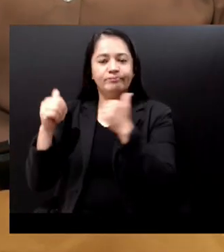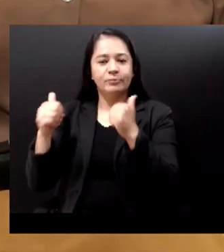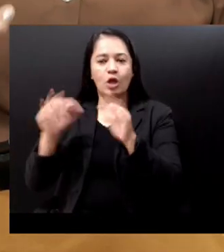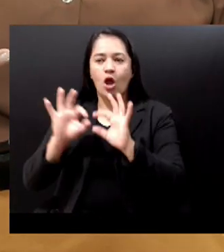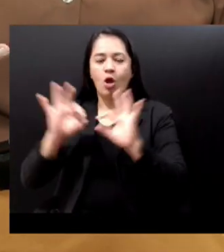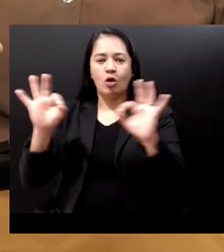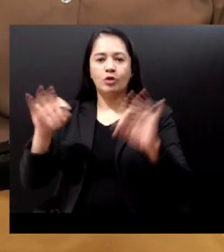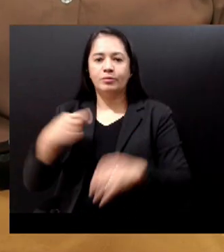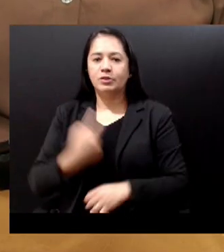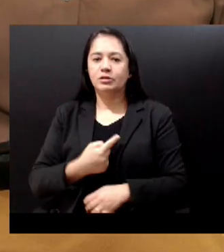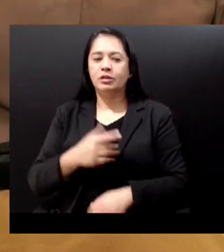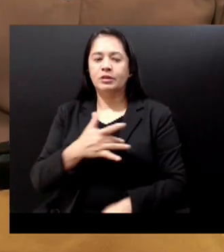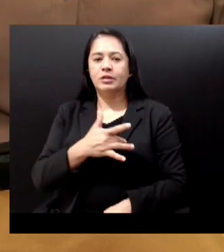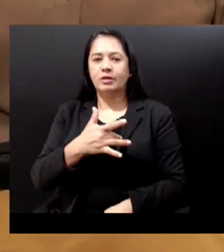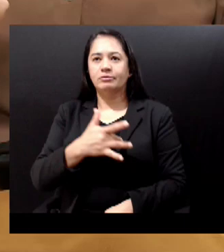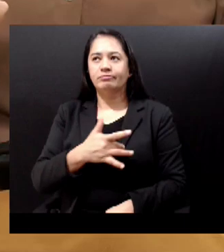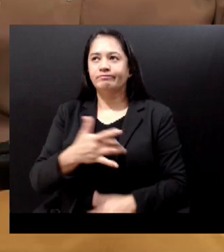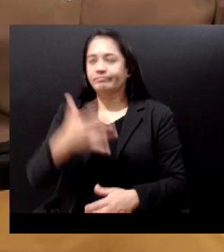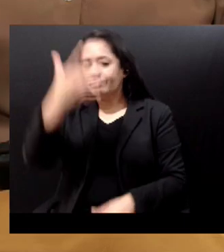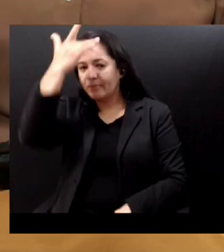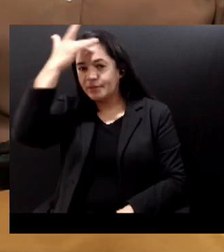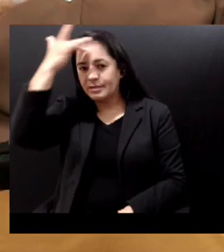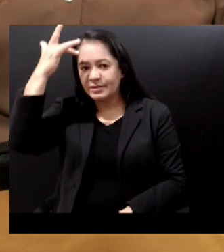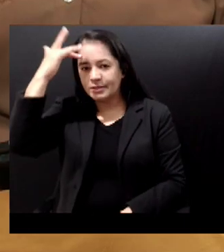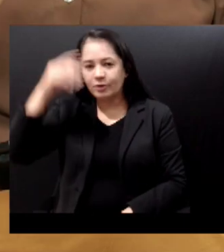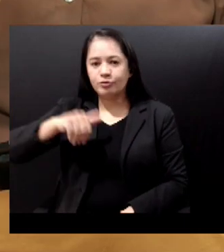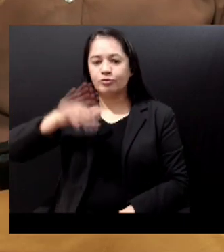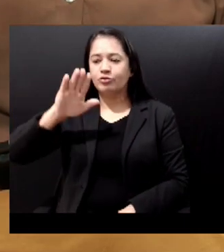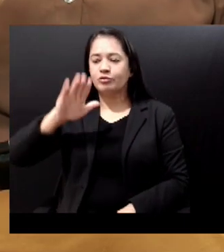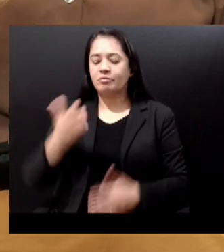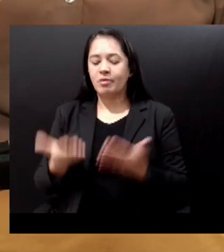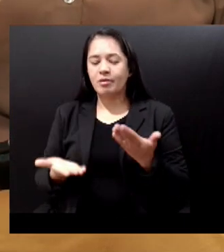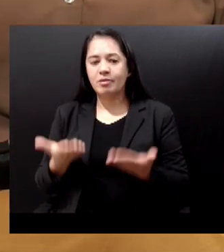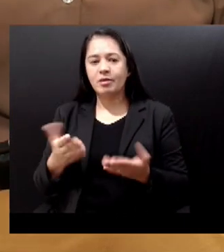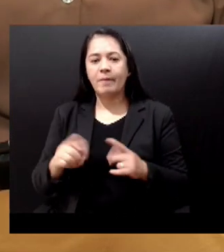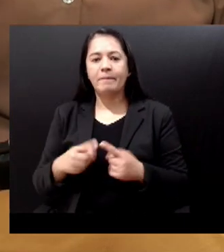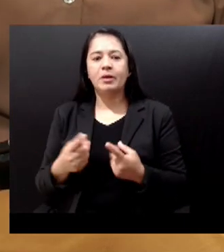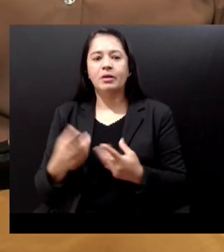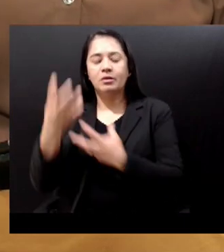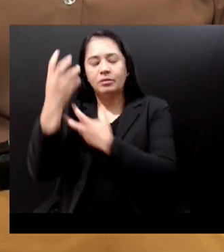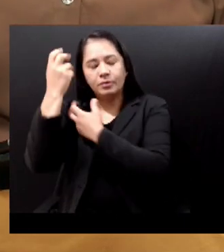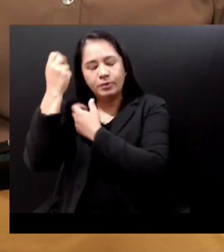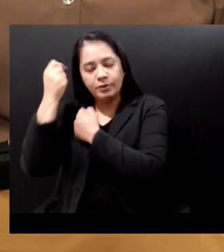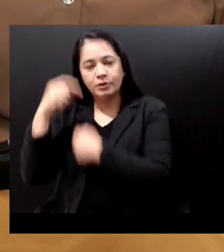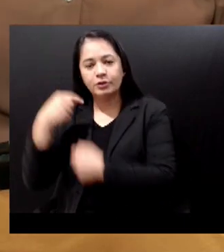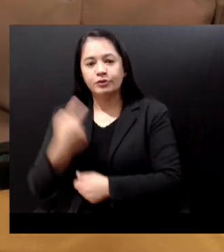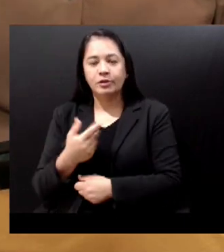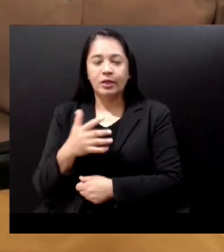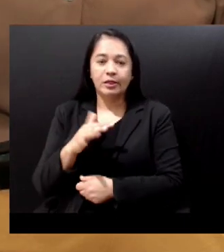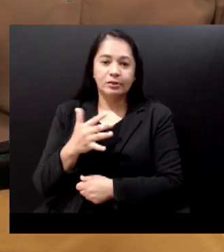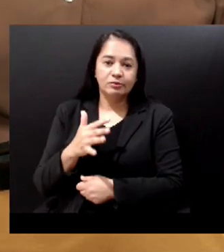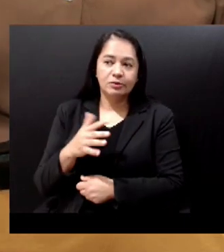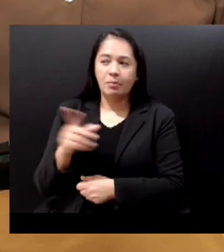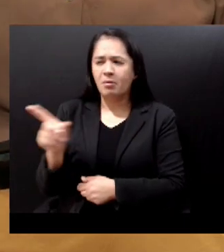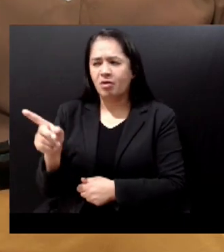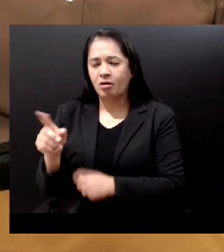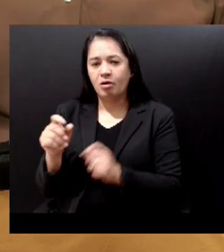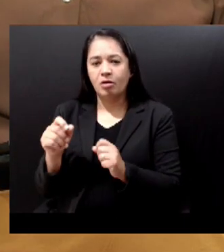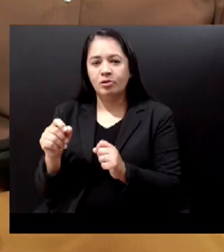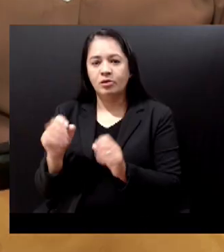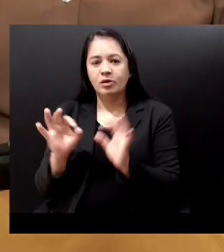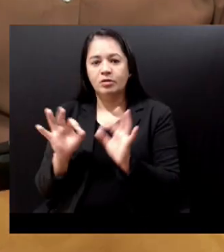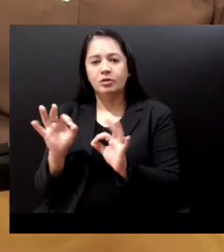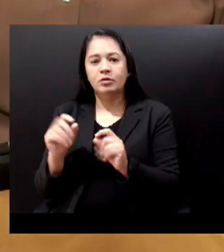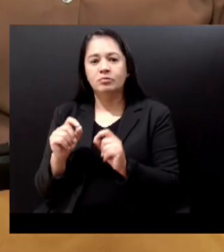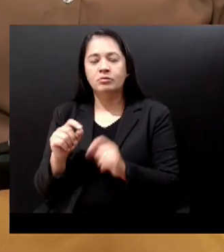mais equilibrada, né. Mas e aquele sono que a gente, de repente, pode ser o caso dela, ajustes de sono, você tá dormindo, mas o